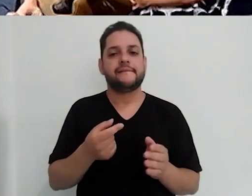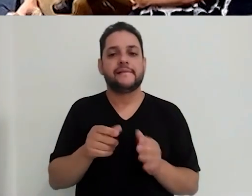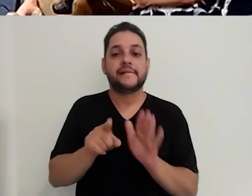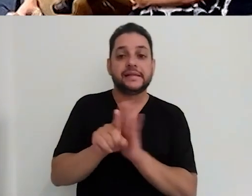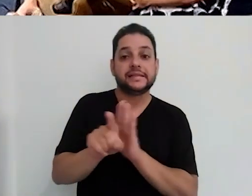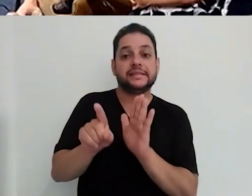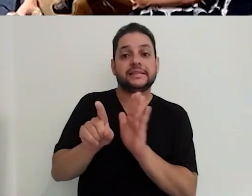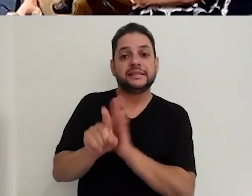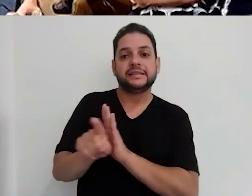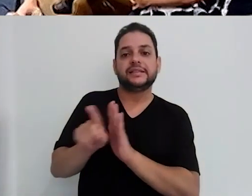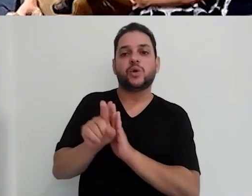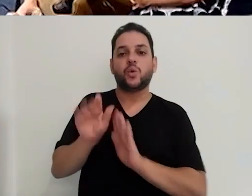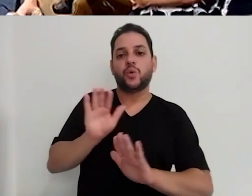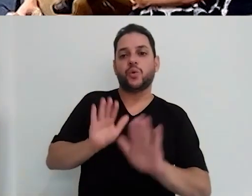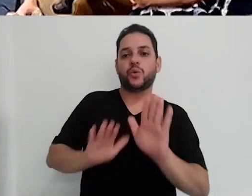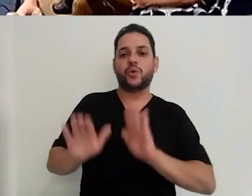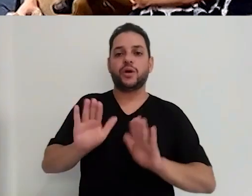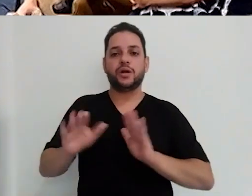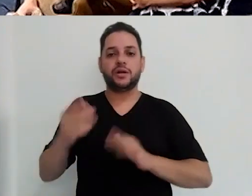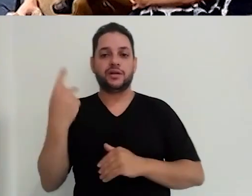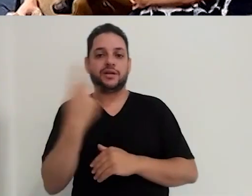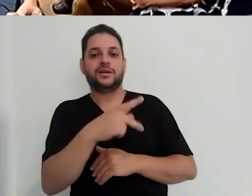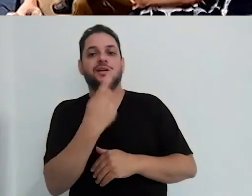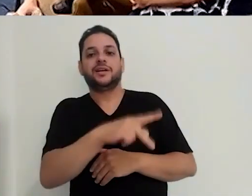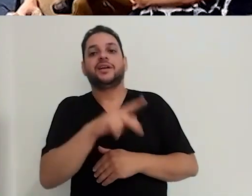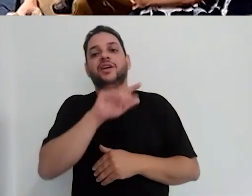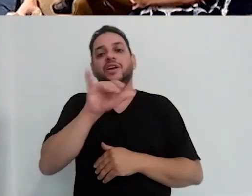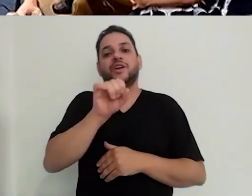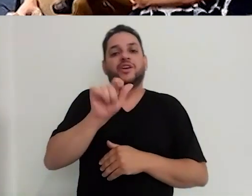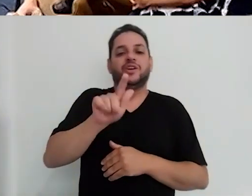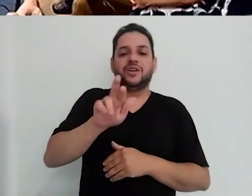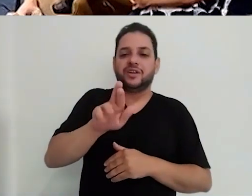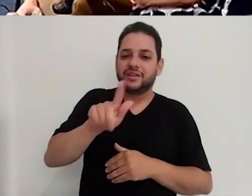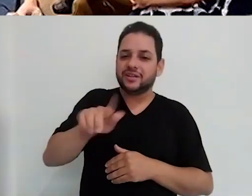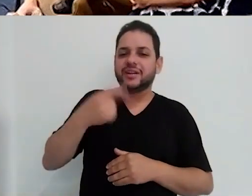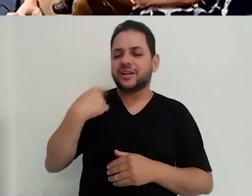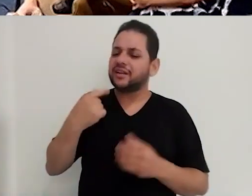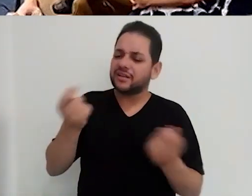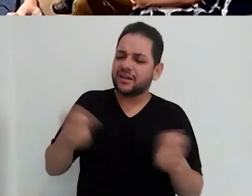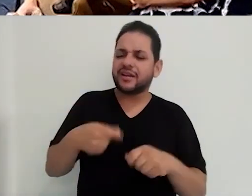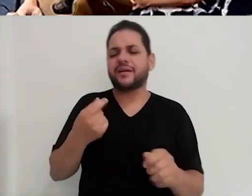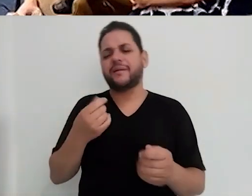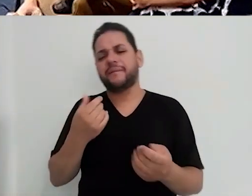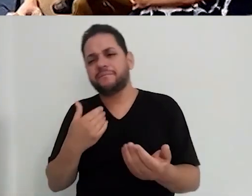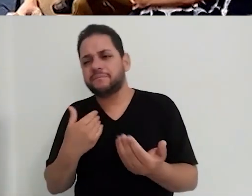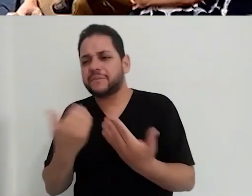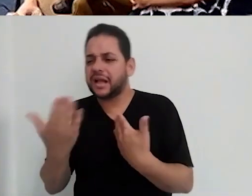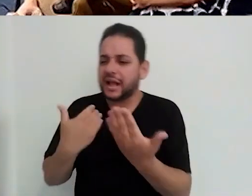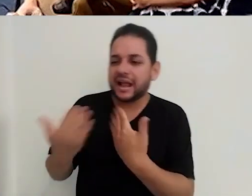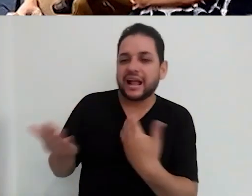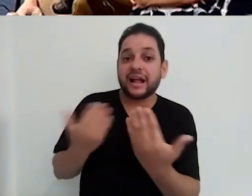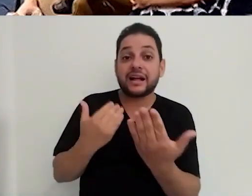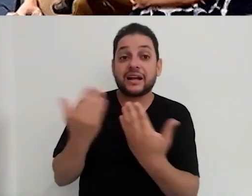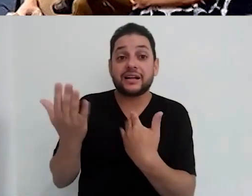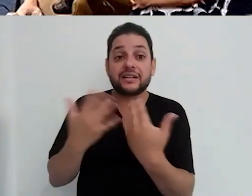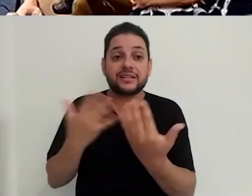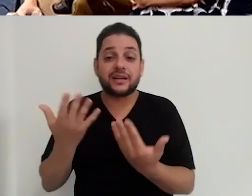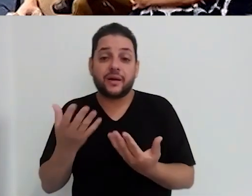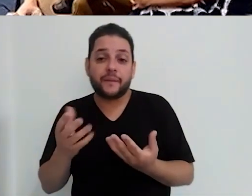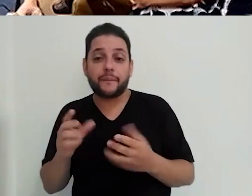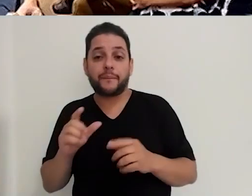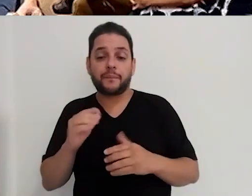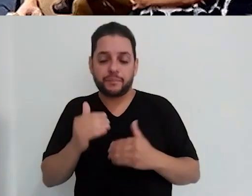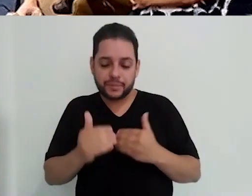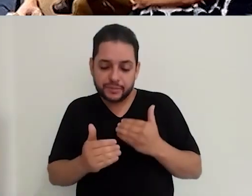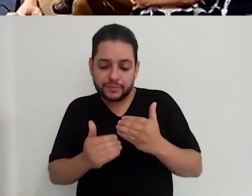lá o Jorge com seus bem casados, então dava para dizer, não, vamos fazer não sei o quê, isso, aquilo. Foi aos poucos. Então, essa foi uma